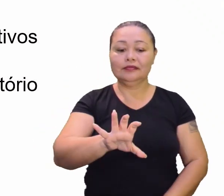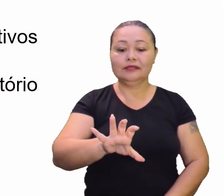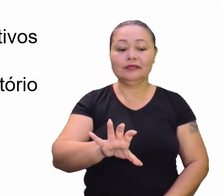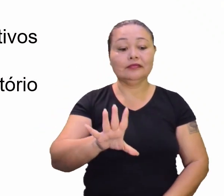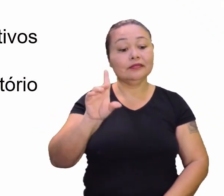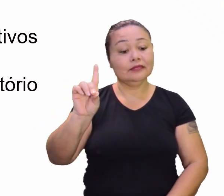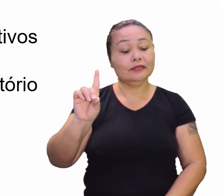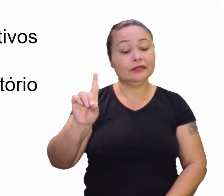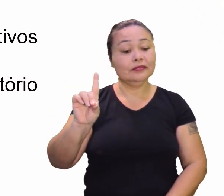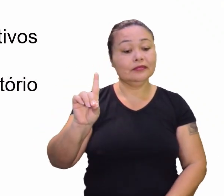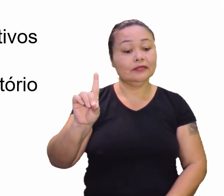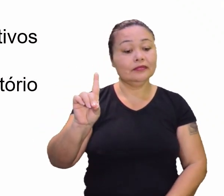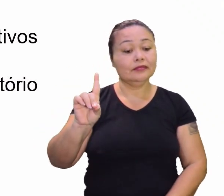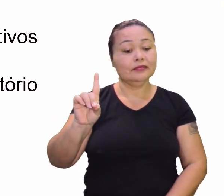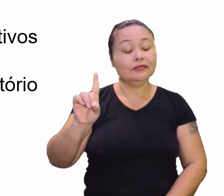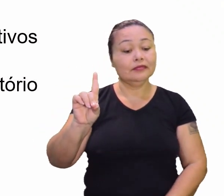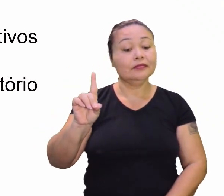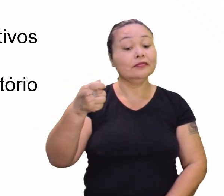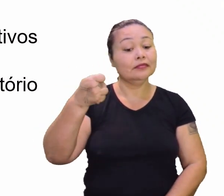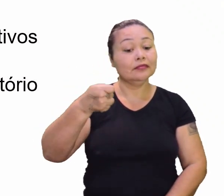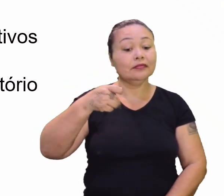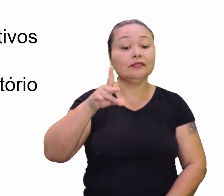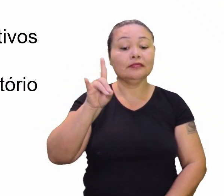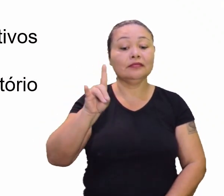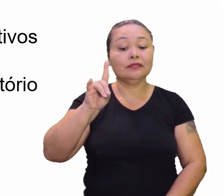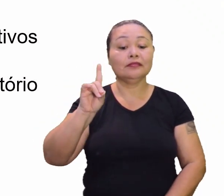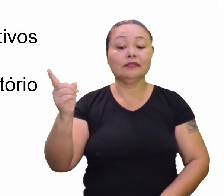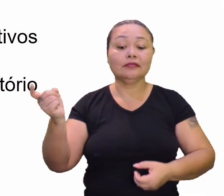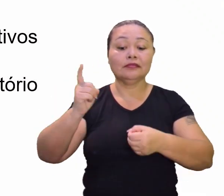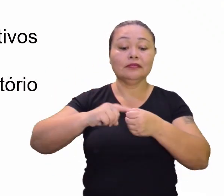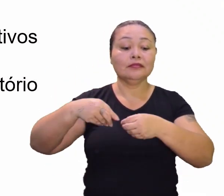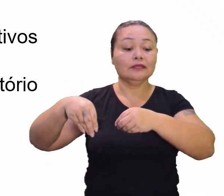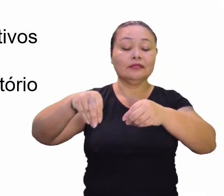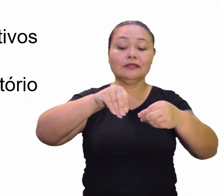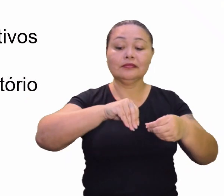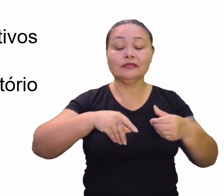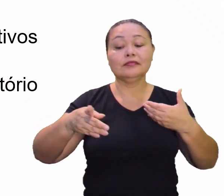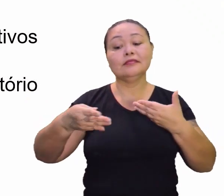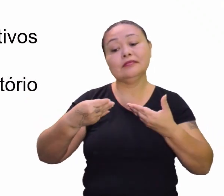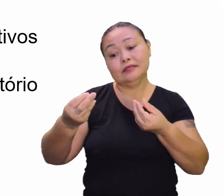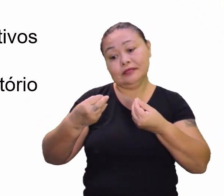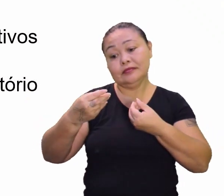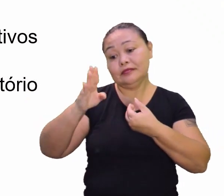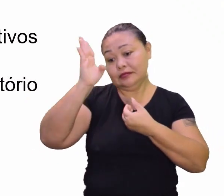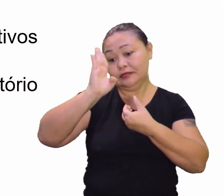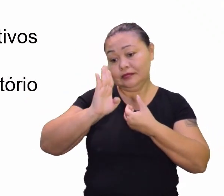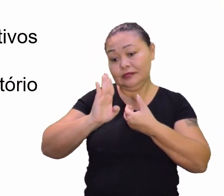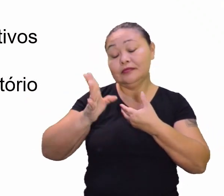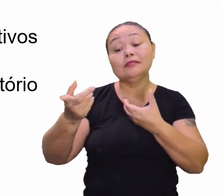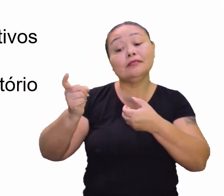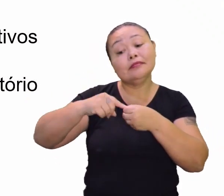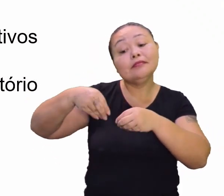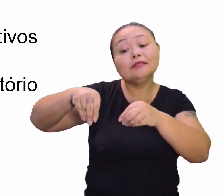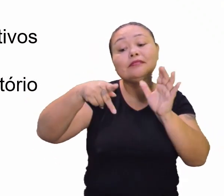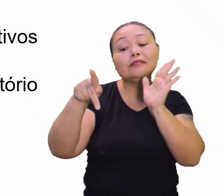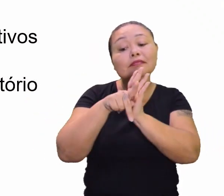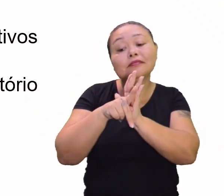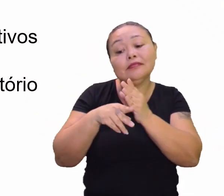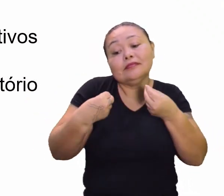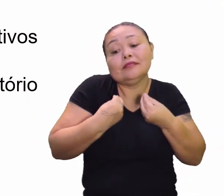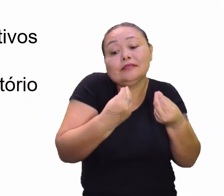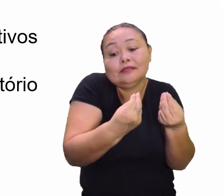Centro-Oeste. A. D. D. Insistência da Bolívia na devolução do território pelo Brasil. E aí, vamos analisar,